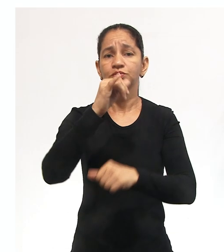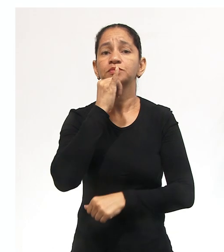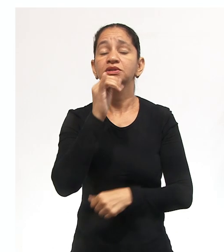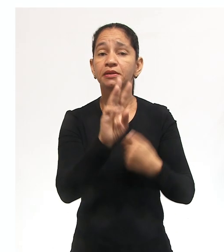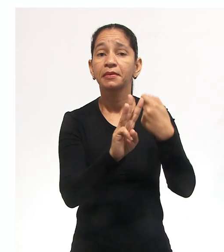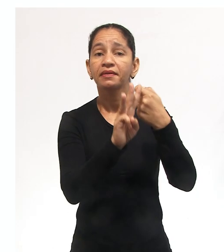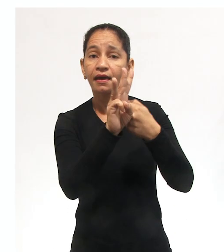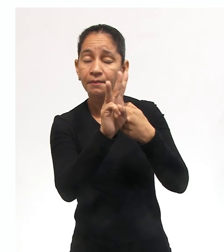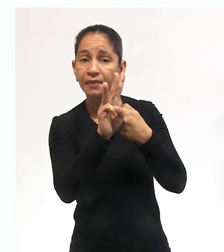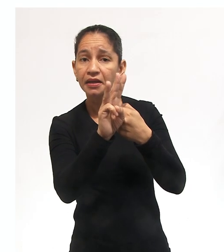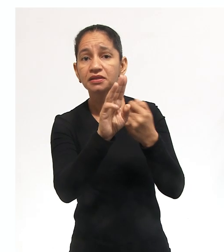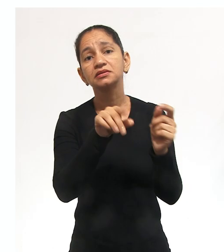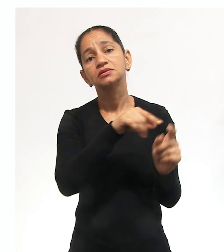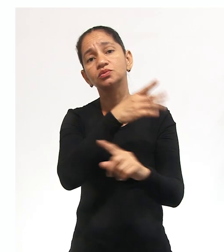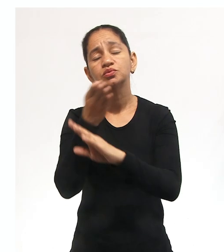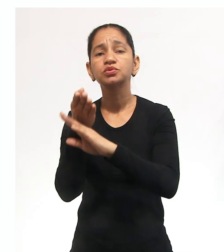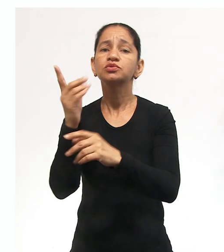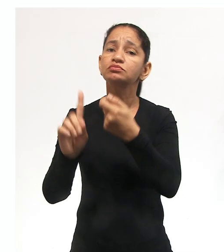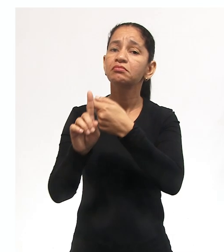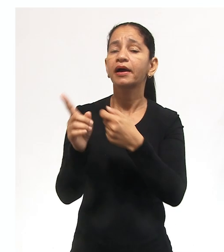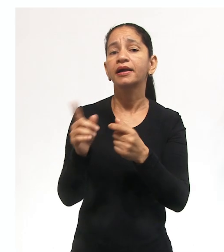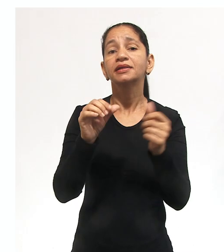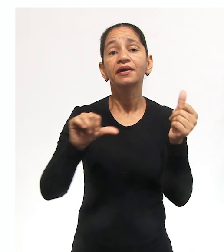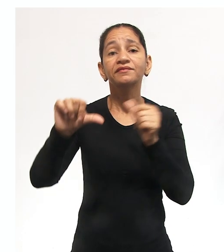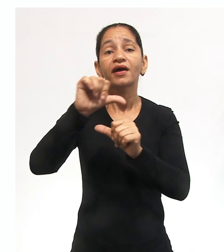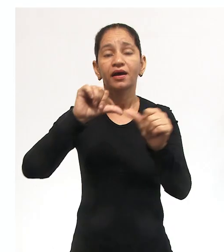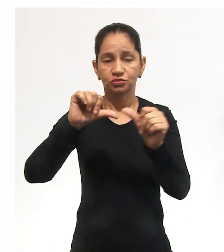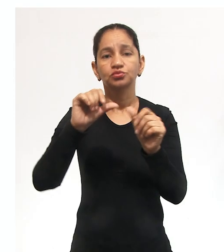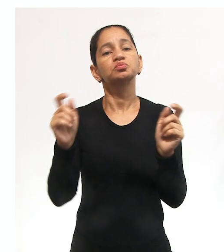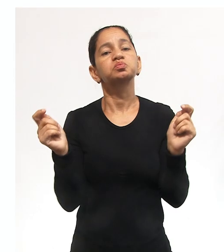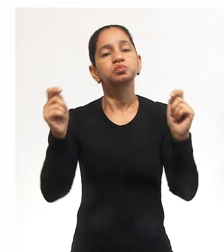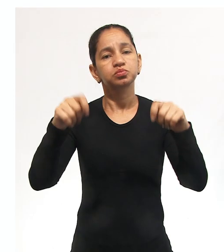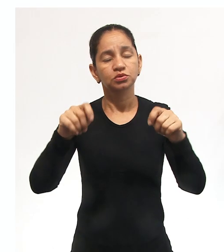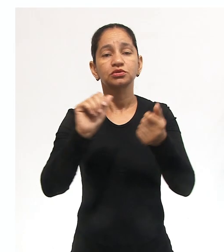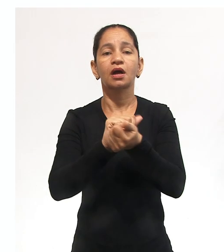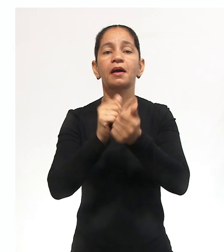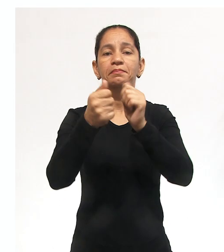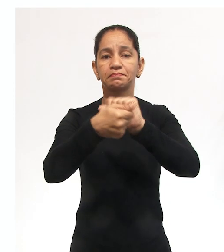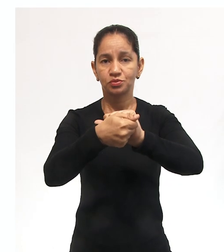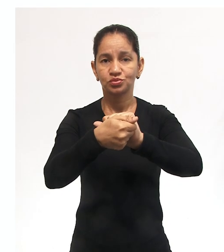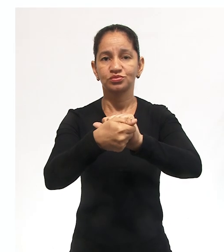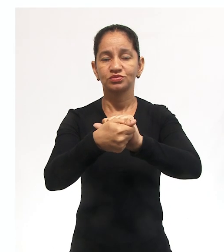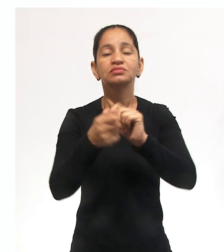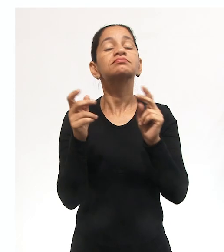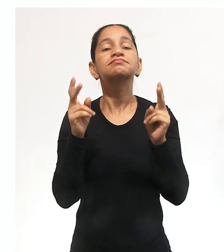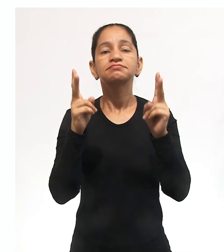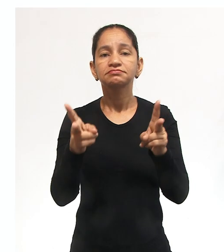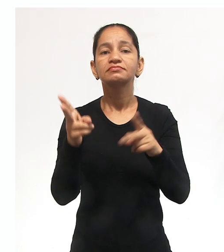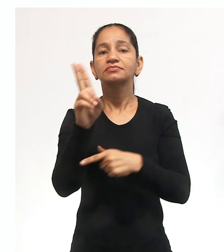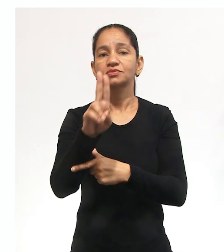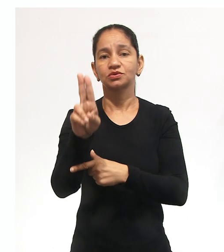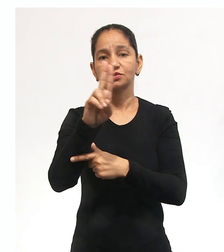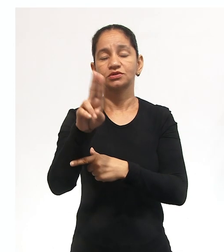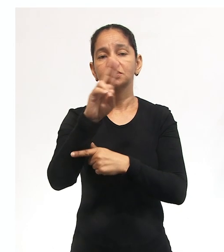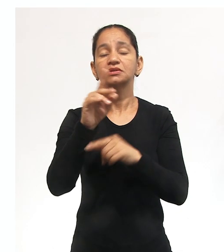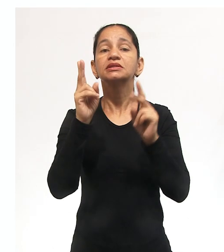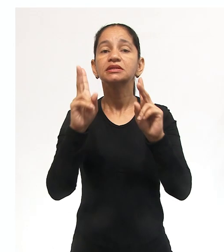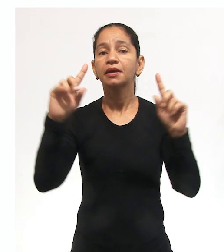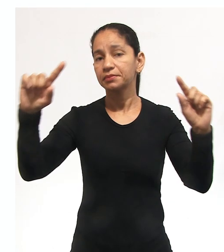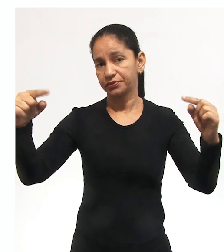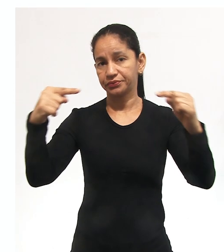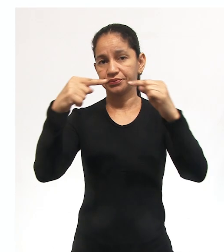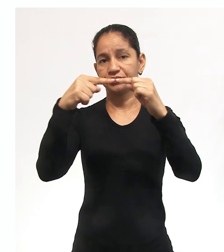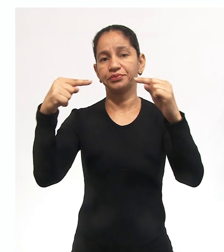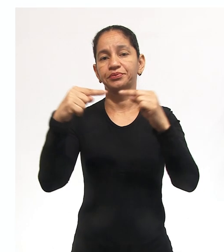trimestral e a minha taxa mensal, eu quiser fazer essa mudança aqui, eu consigo fazer utilizando